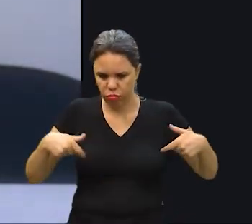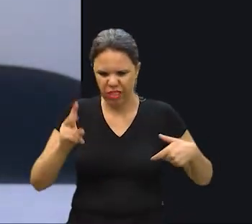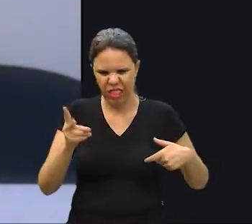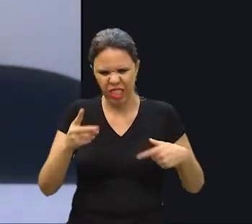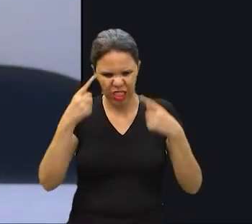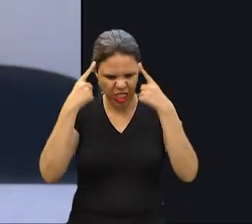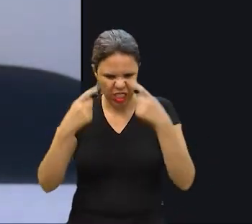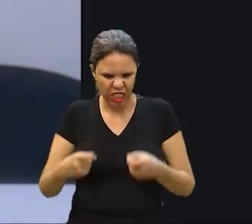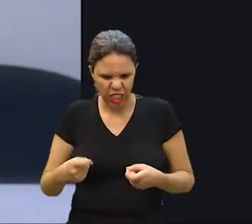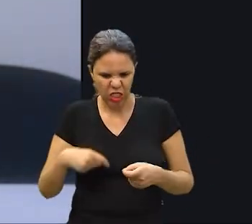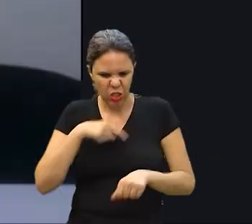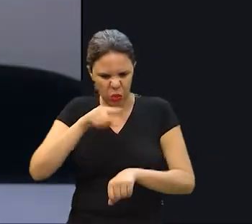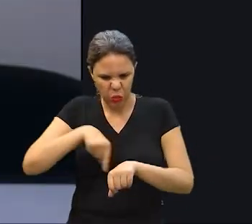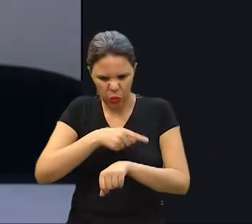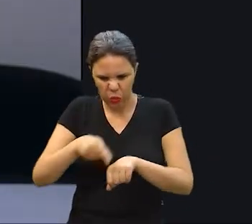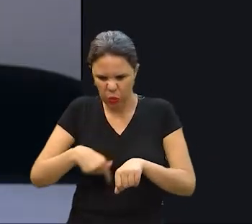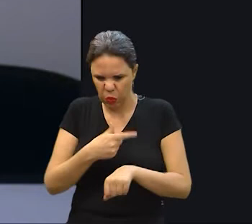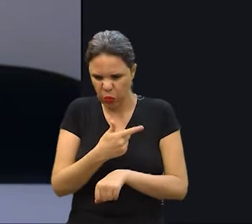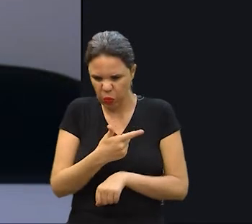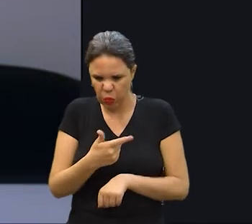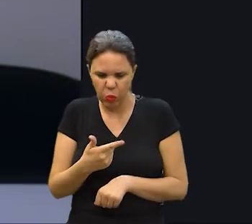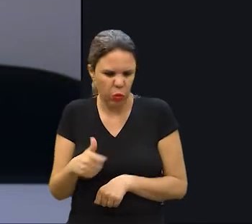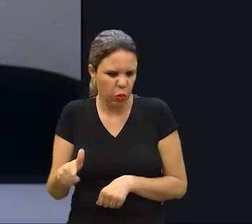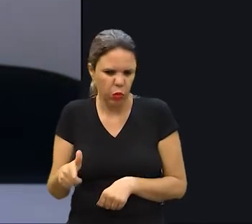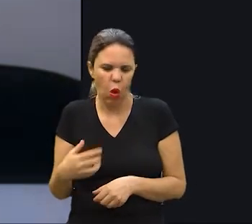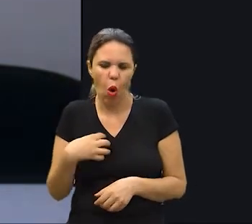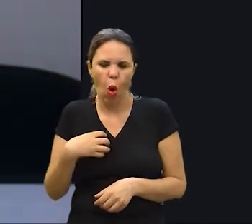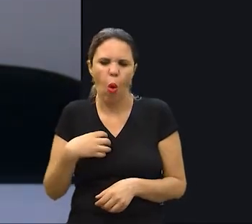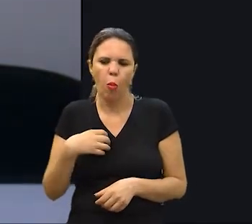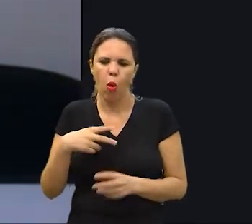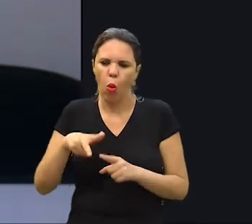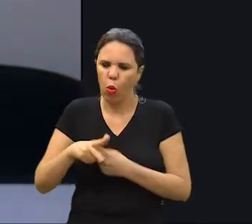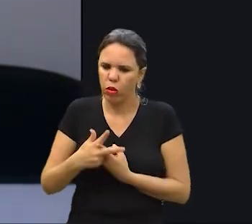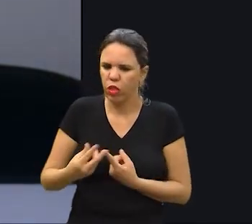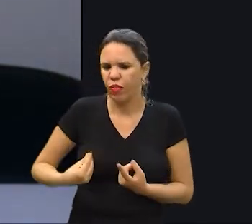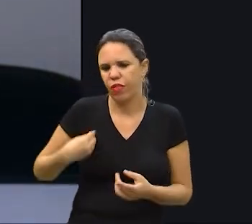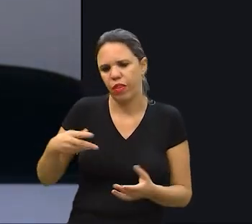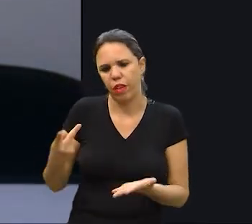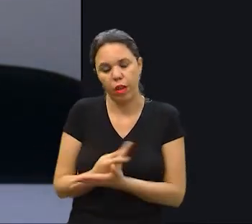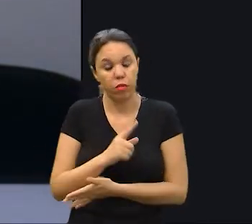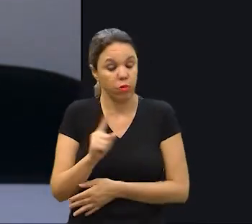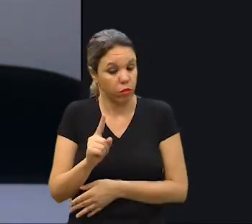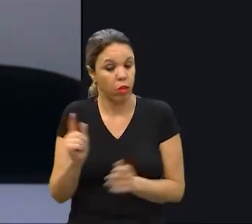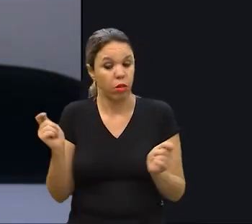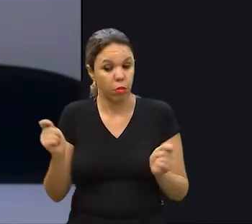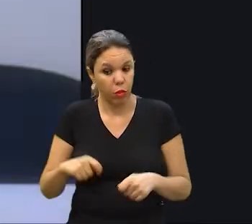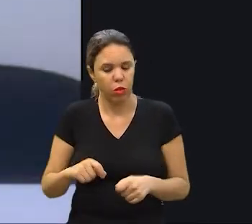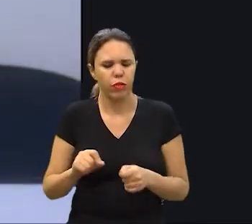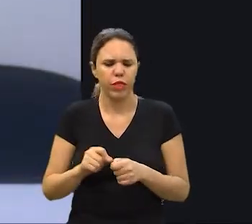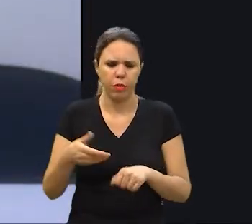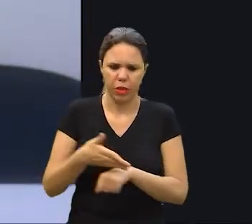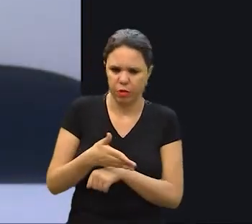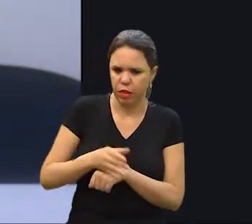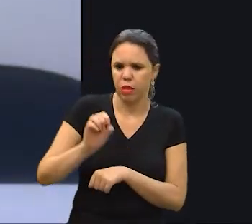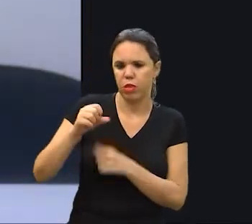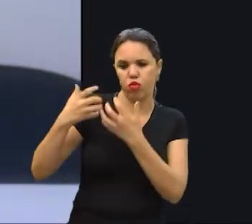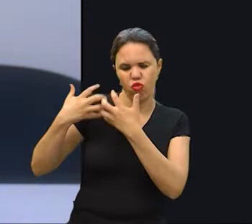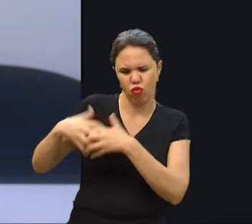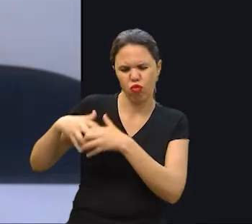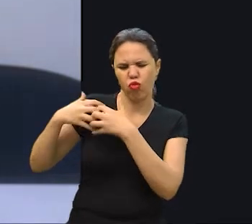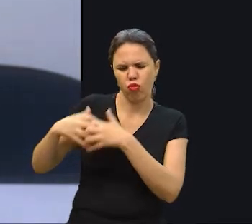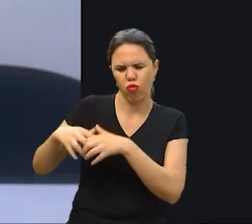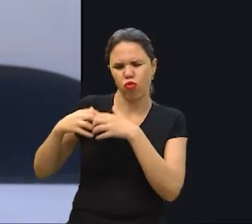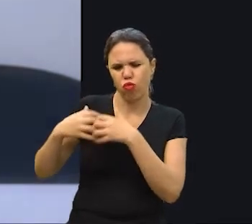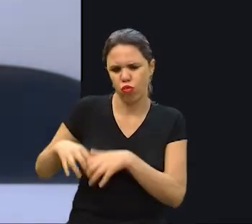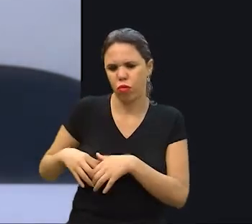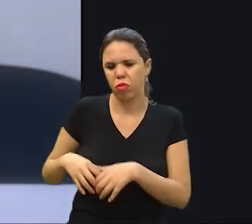24 horas por dia. Parece que eu não tenho forma de corrigir o erro que eu fiz. Quando ele participa do grupo